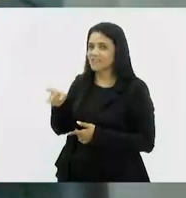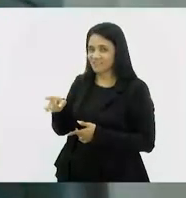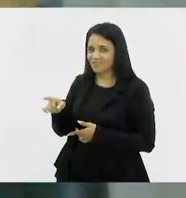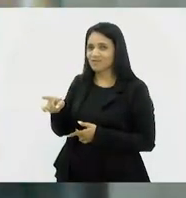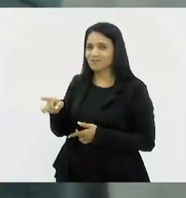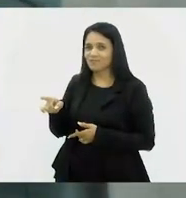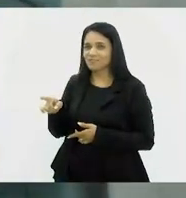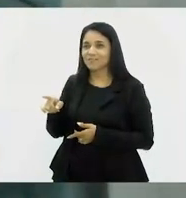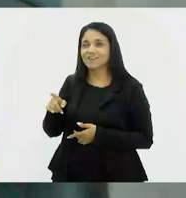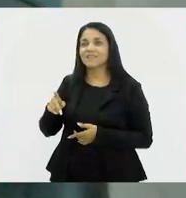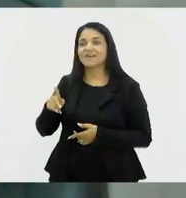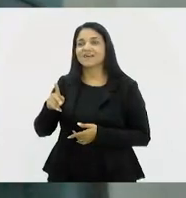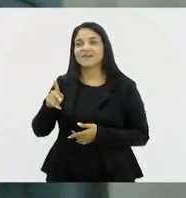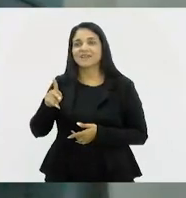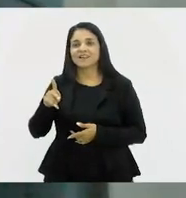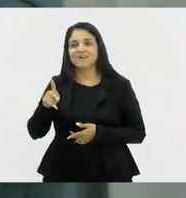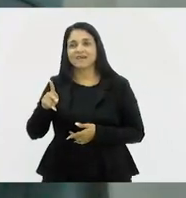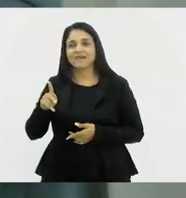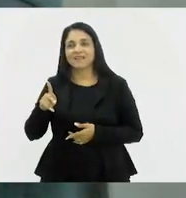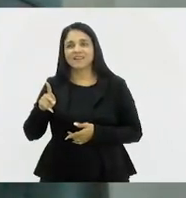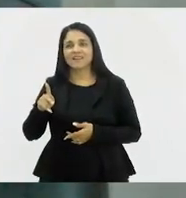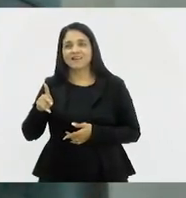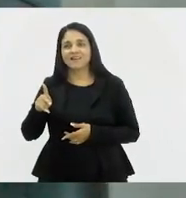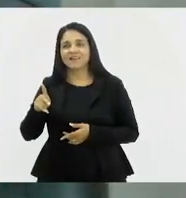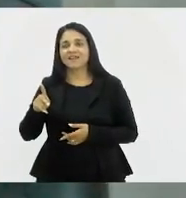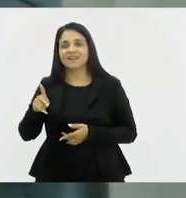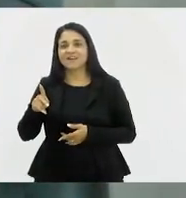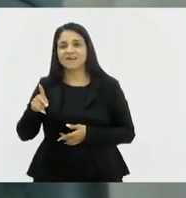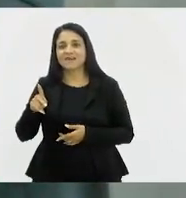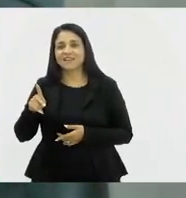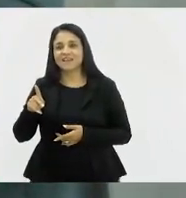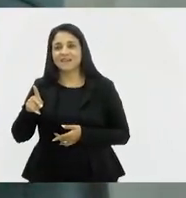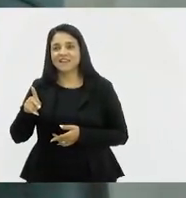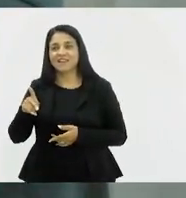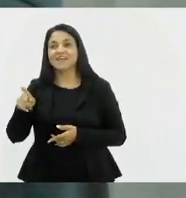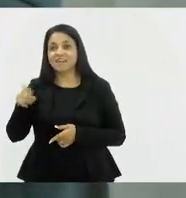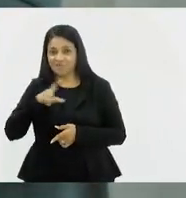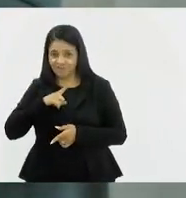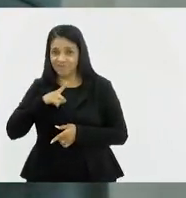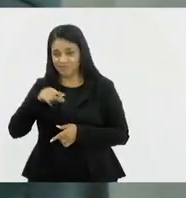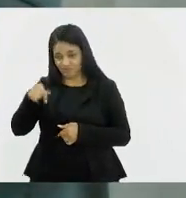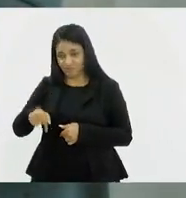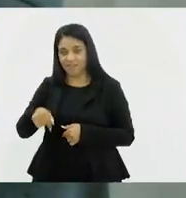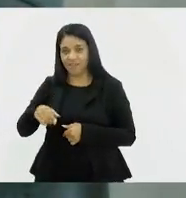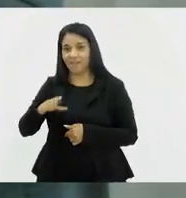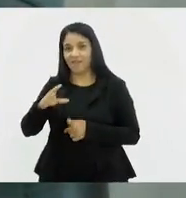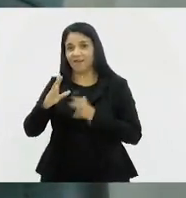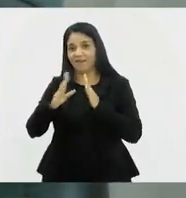você, Cátia? Oi? A casa que vocês são os únicos que têm, né, a casa